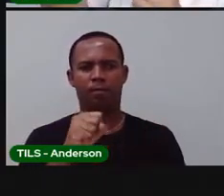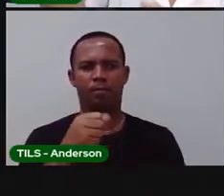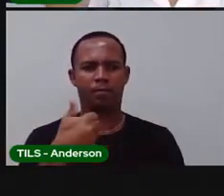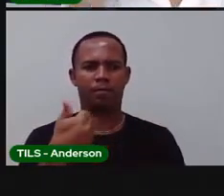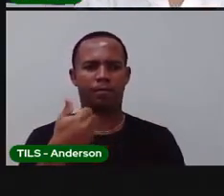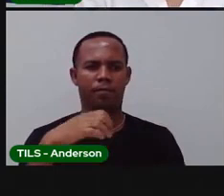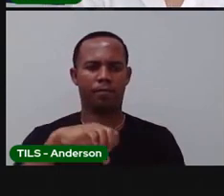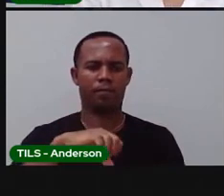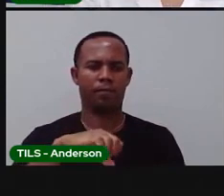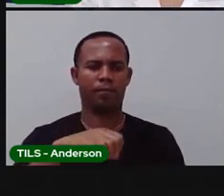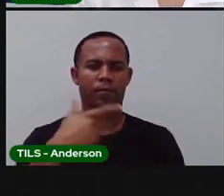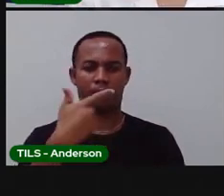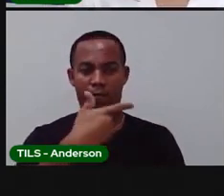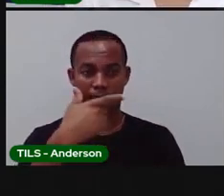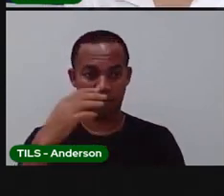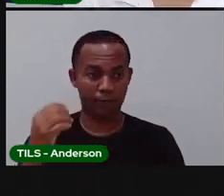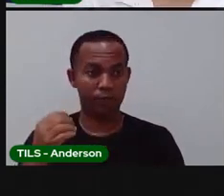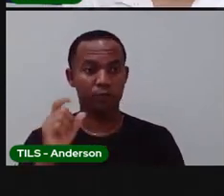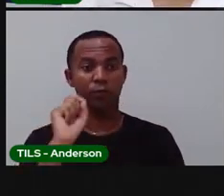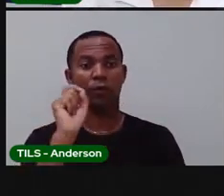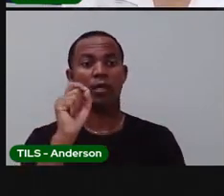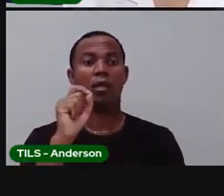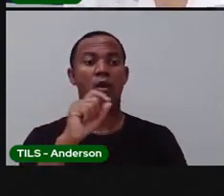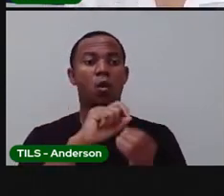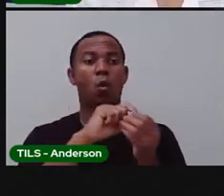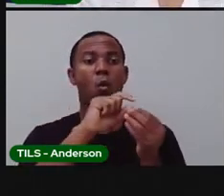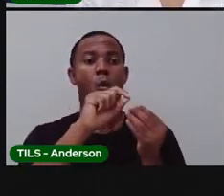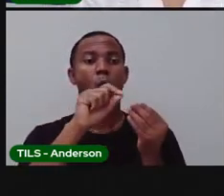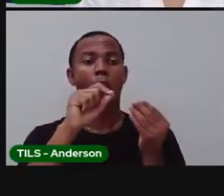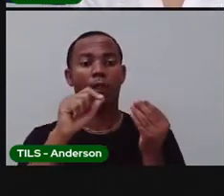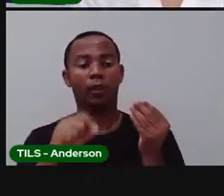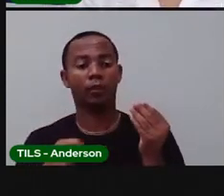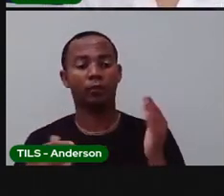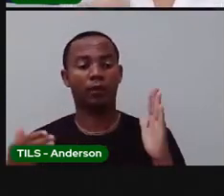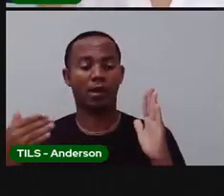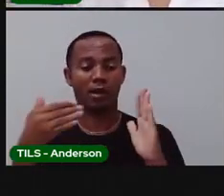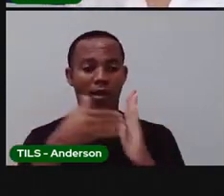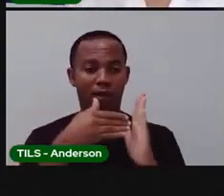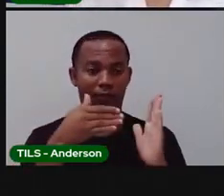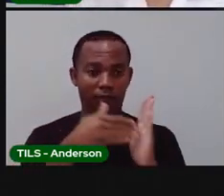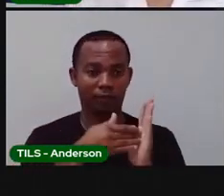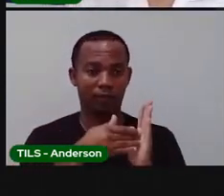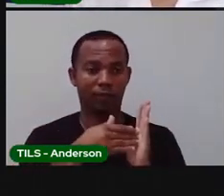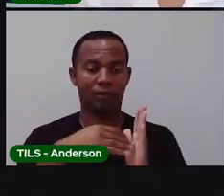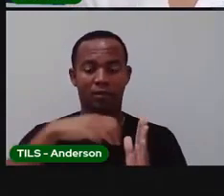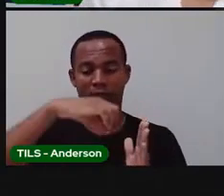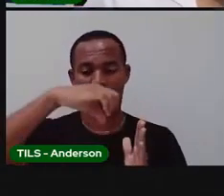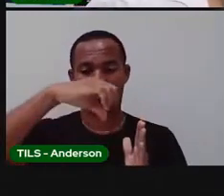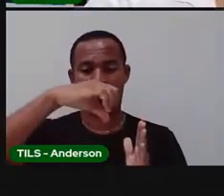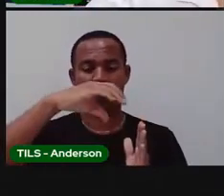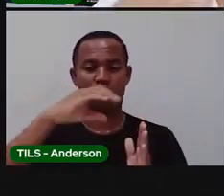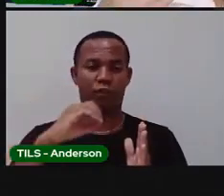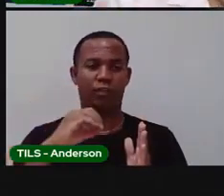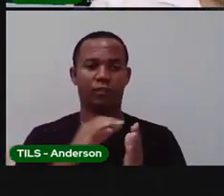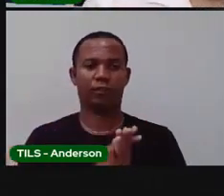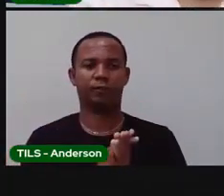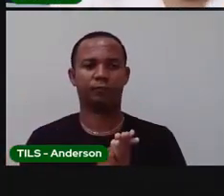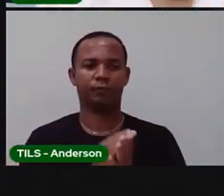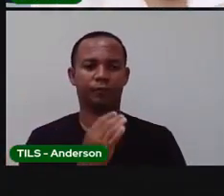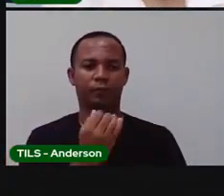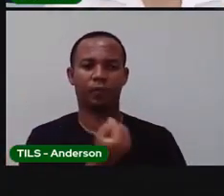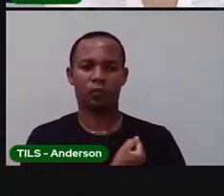19, 20. E vou contando, né? Até conseguir terminar 90. Mas aí vem o